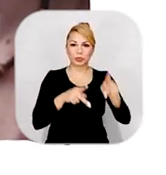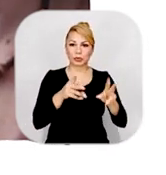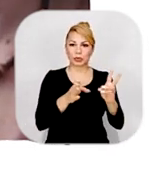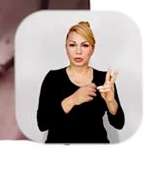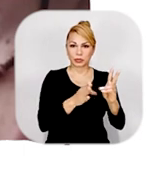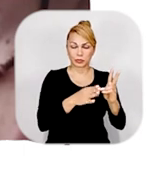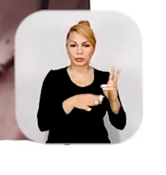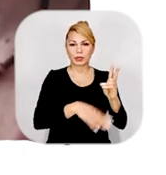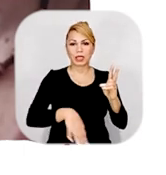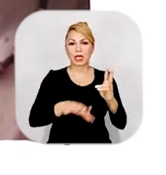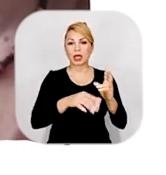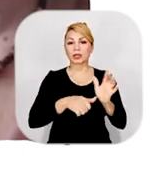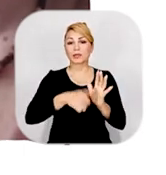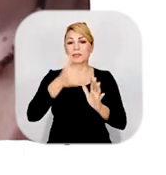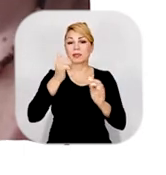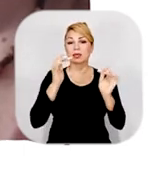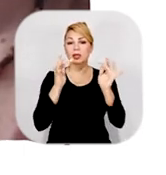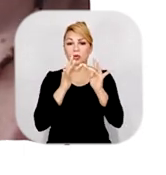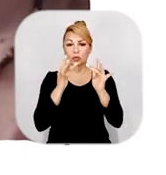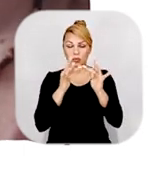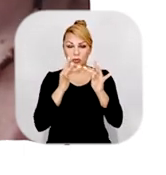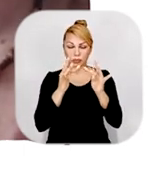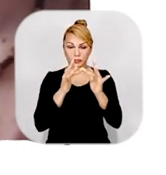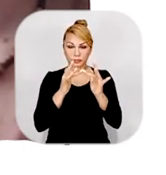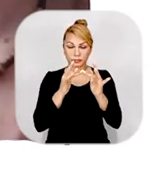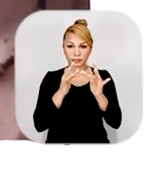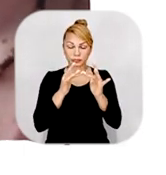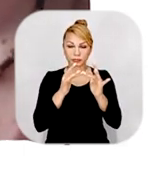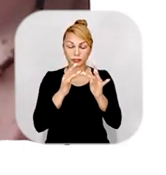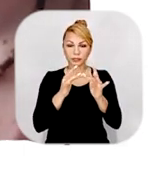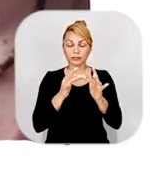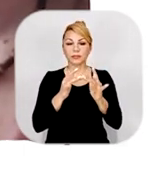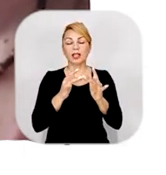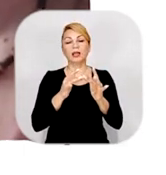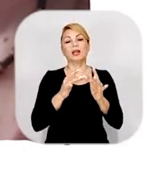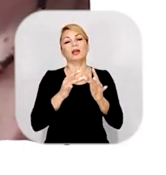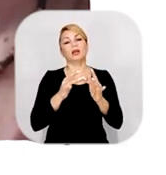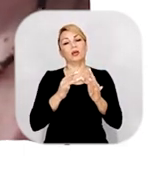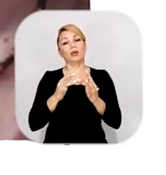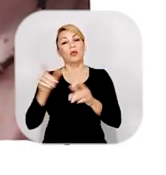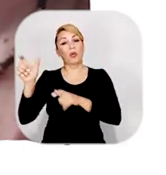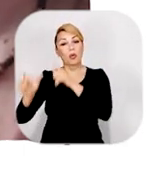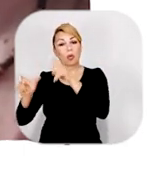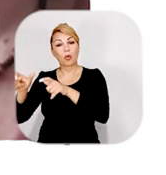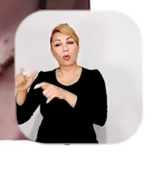primeiros contatos com o mundo ocidental, né?